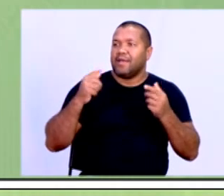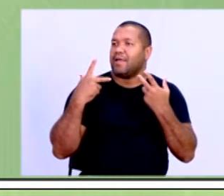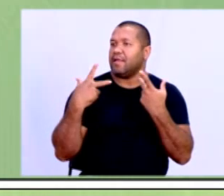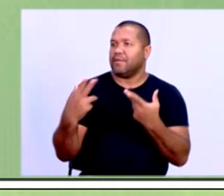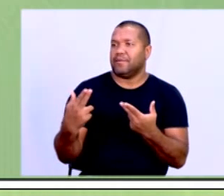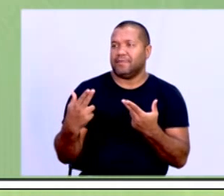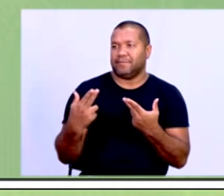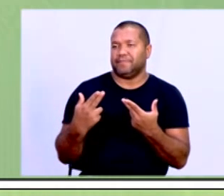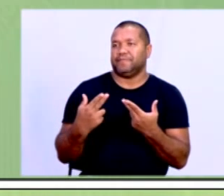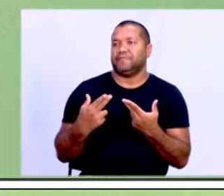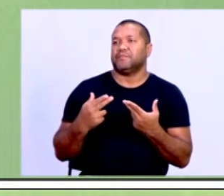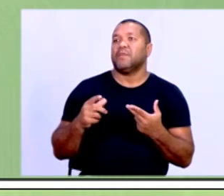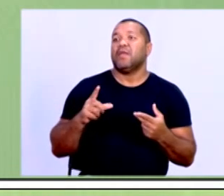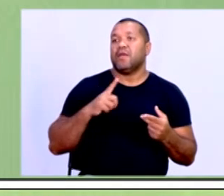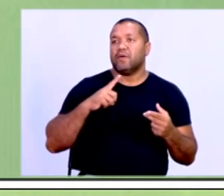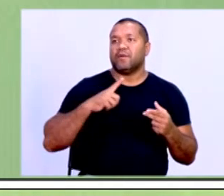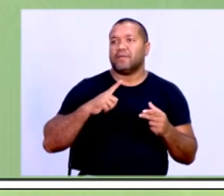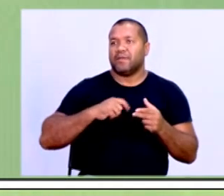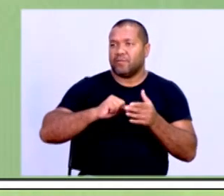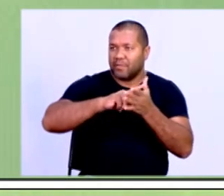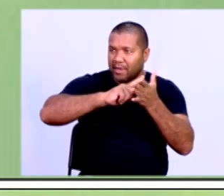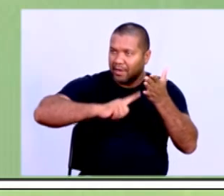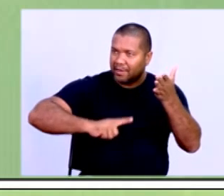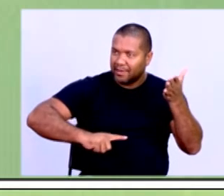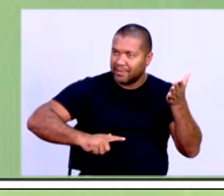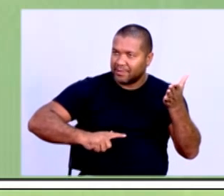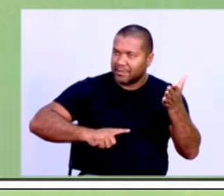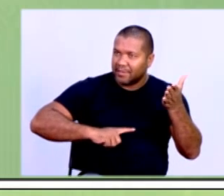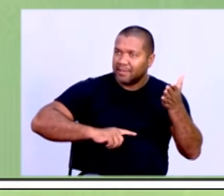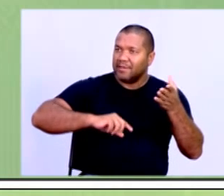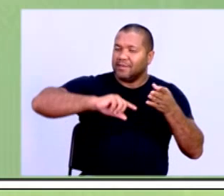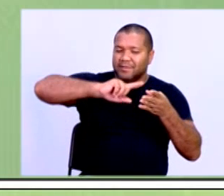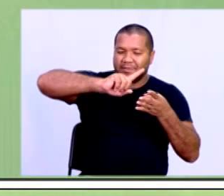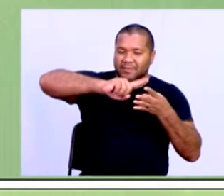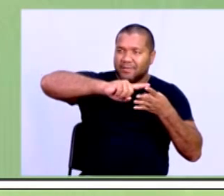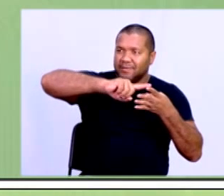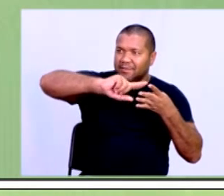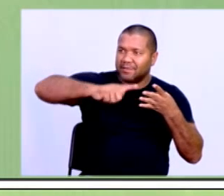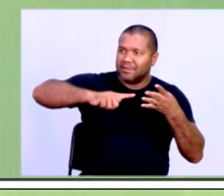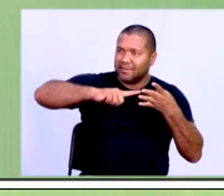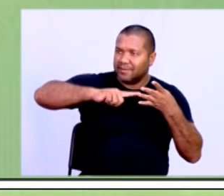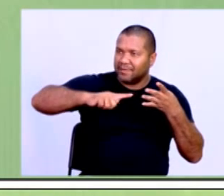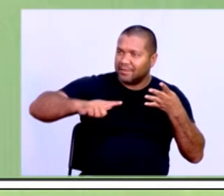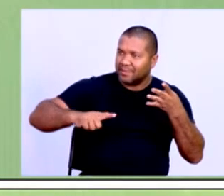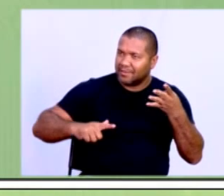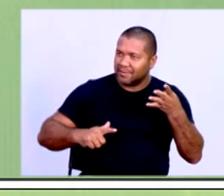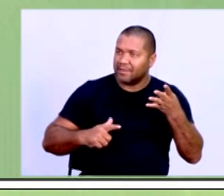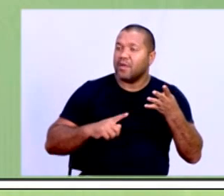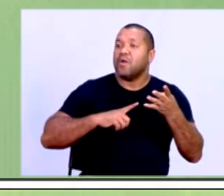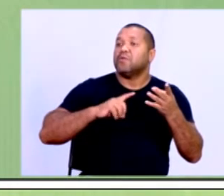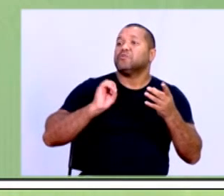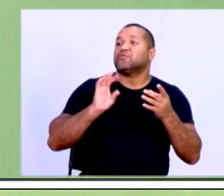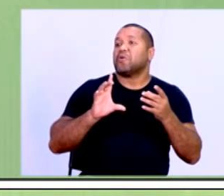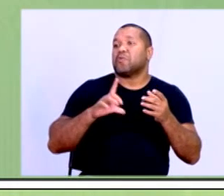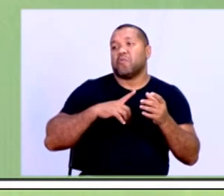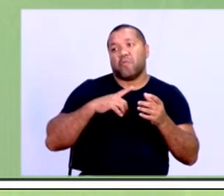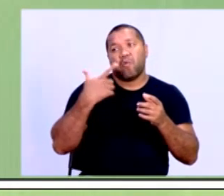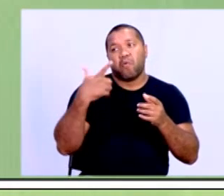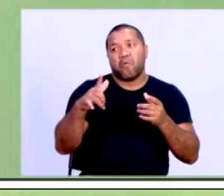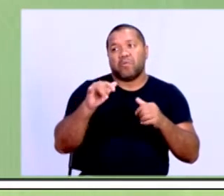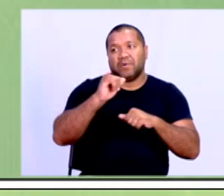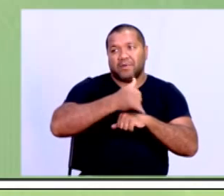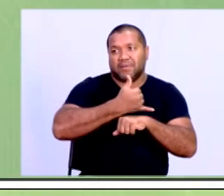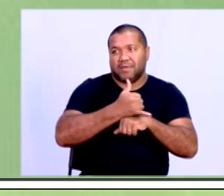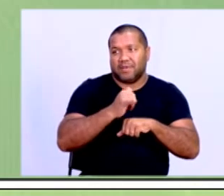mesma coisa. Eu tenho a lista de funcionalidades. Porém, eu estou usando uma outra técnica, que é o Scrum,